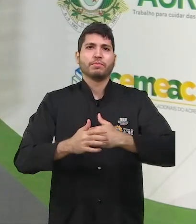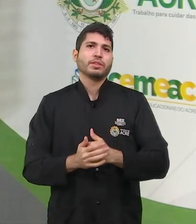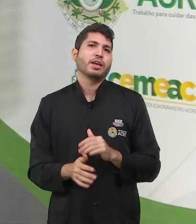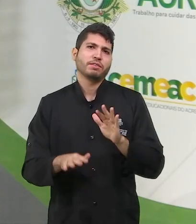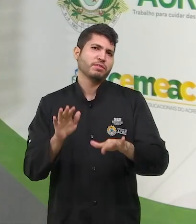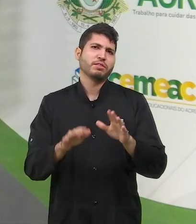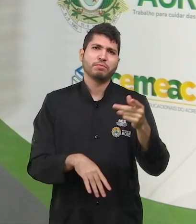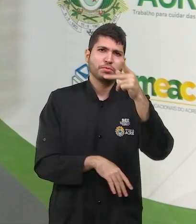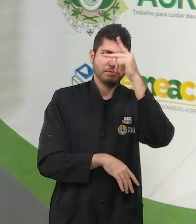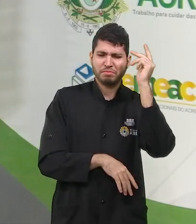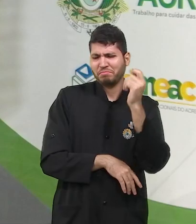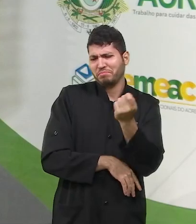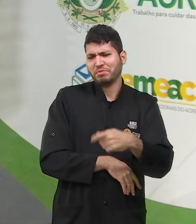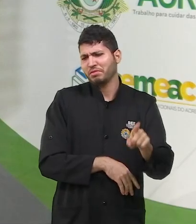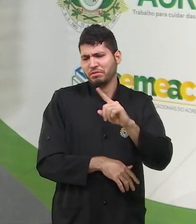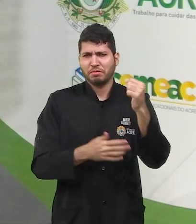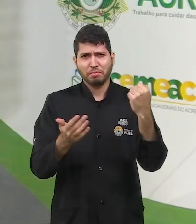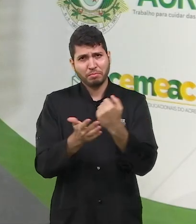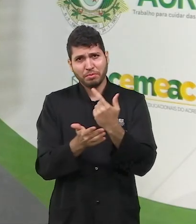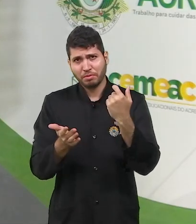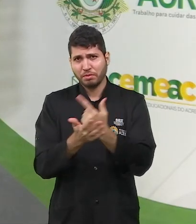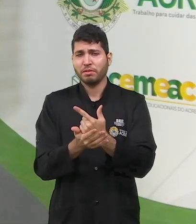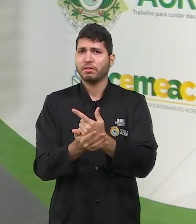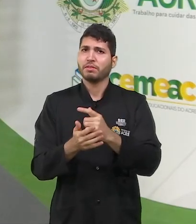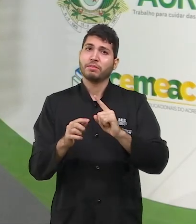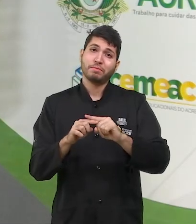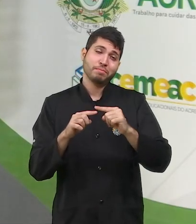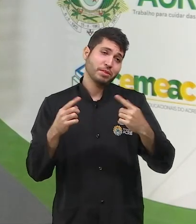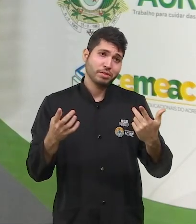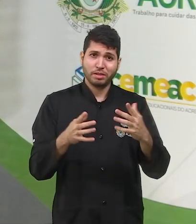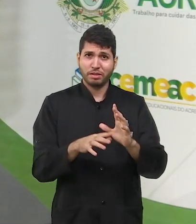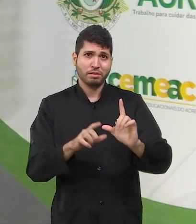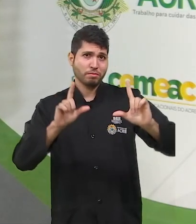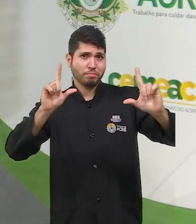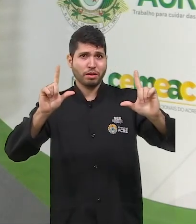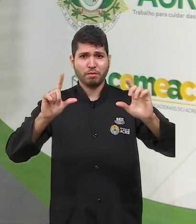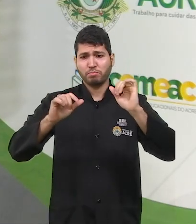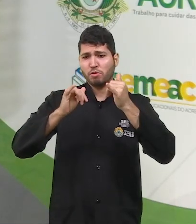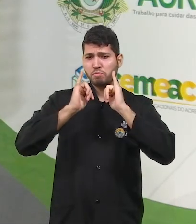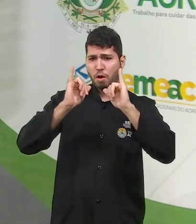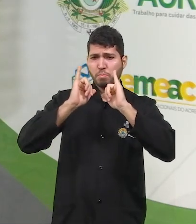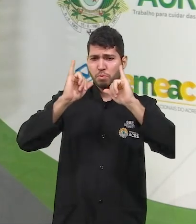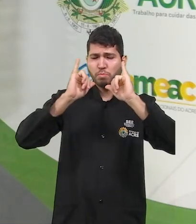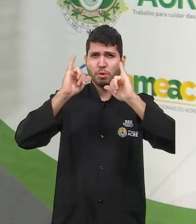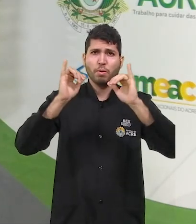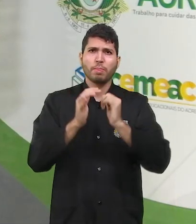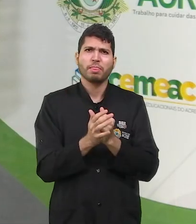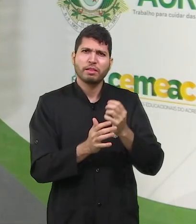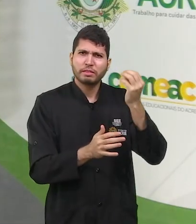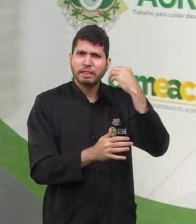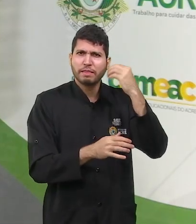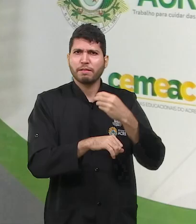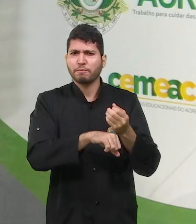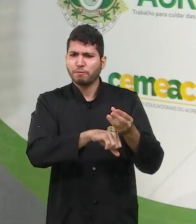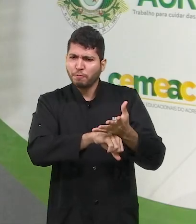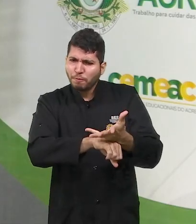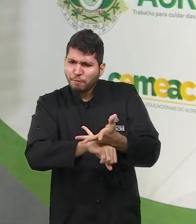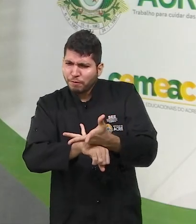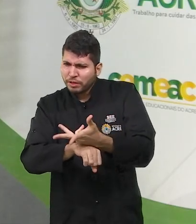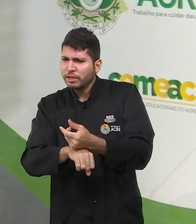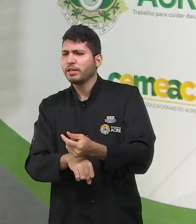precisa comprar, aquilo que a pessoa nem quer comprar. Mas aí vem a questão do pertencimento. Então você